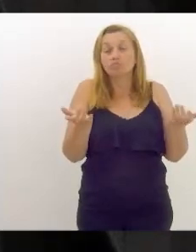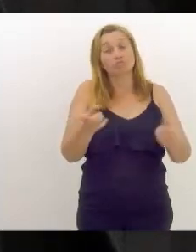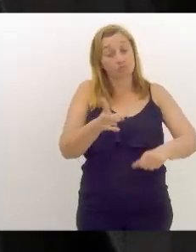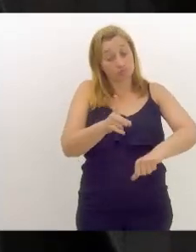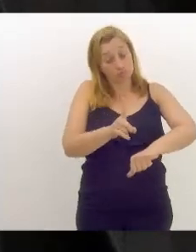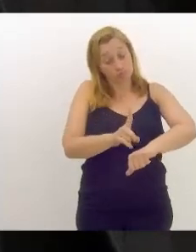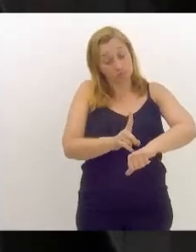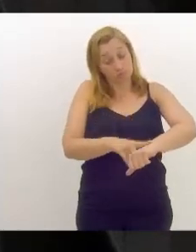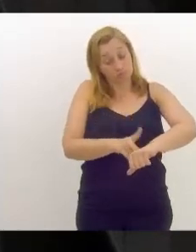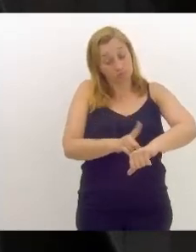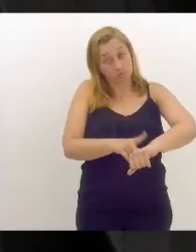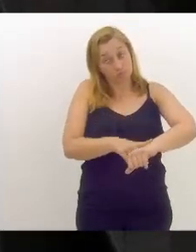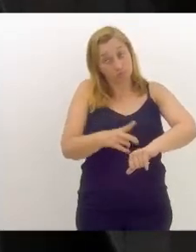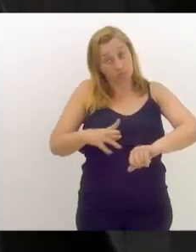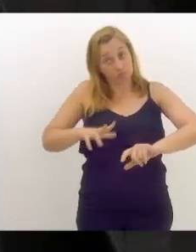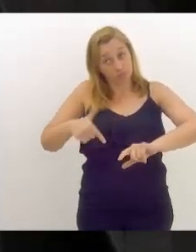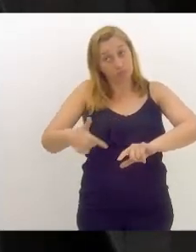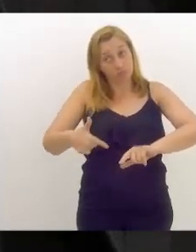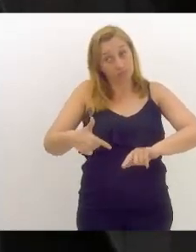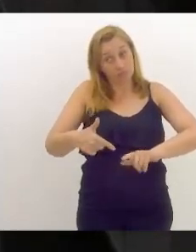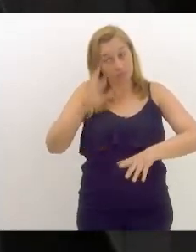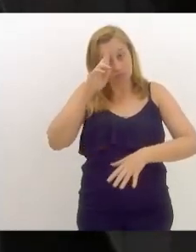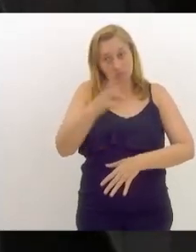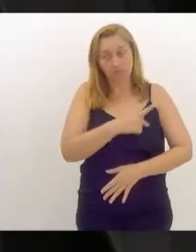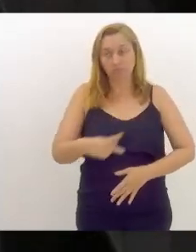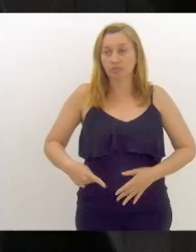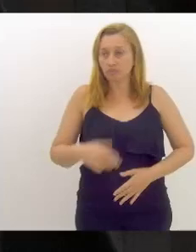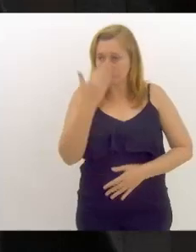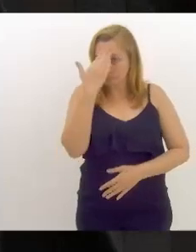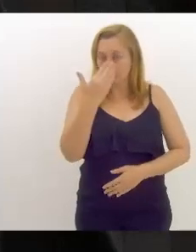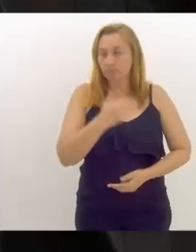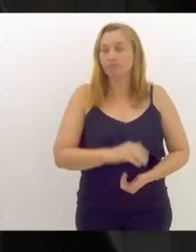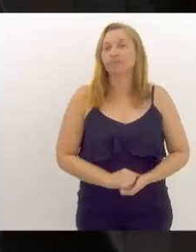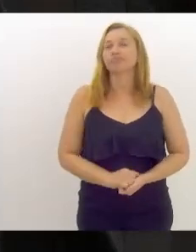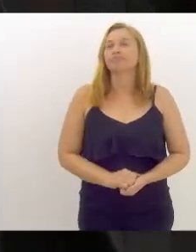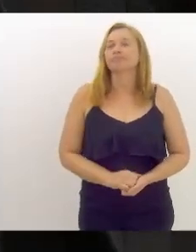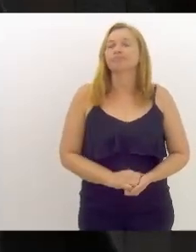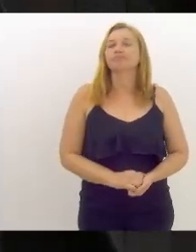de nós reagirmos, senhora presidente. Muito obrigado.